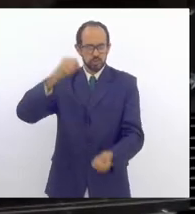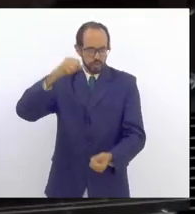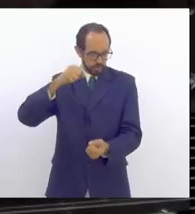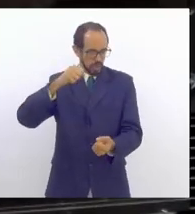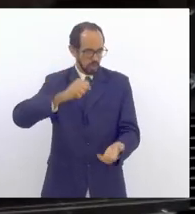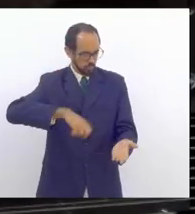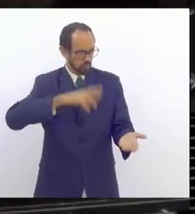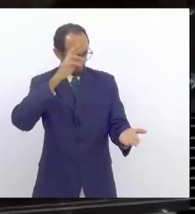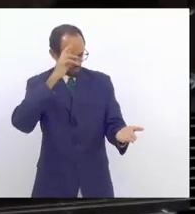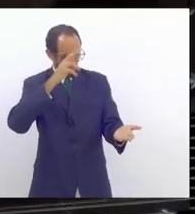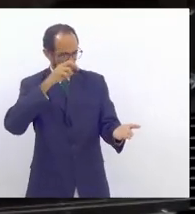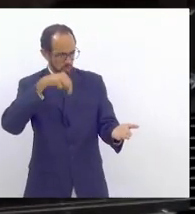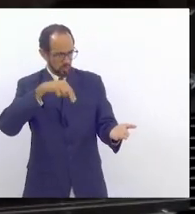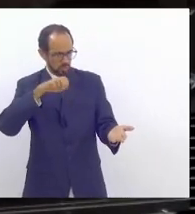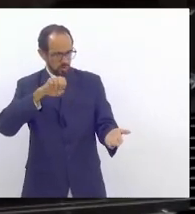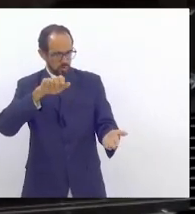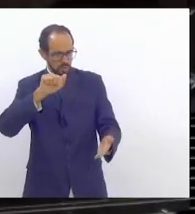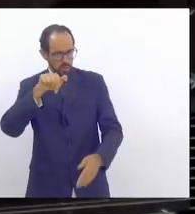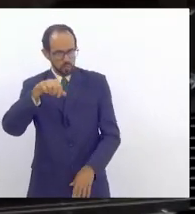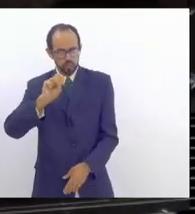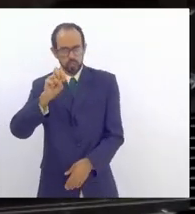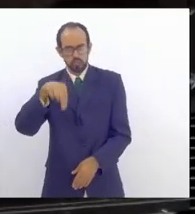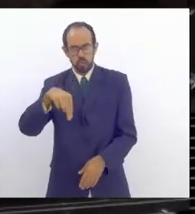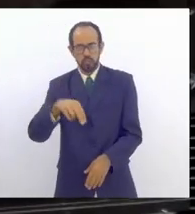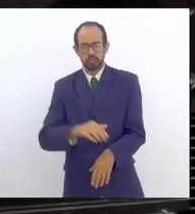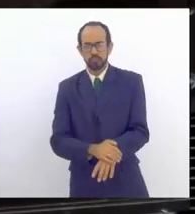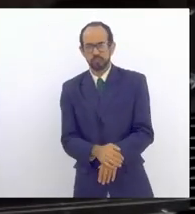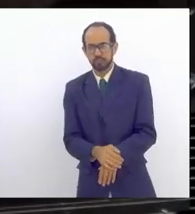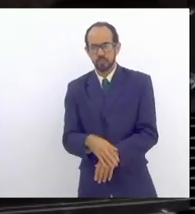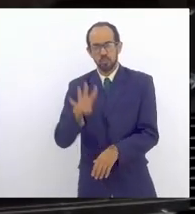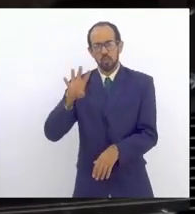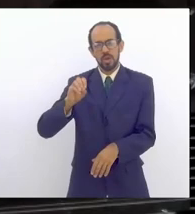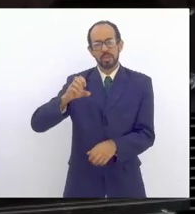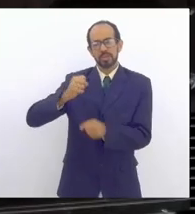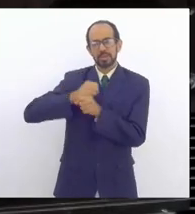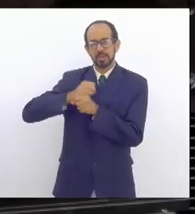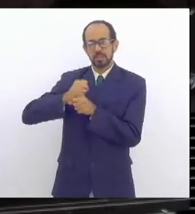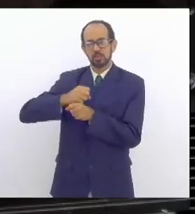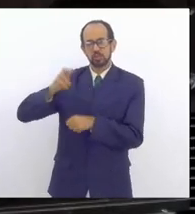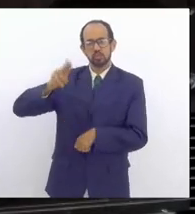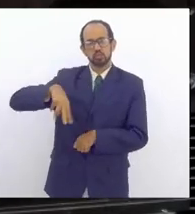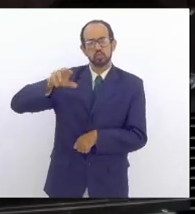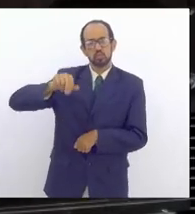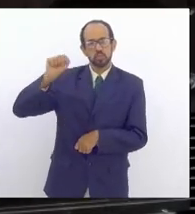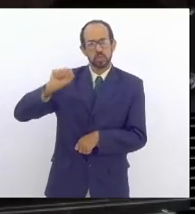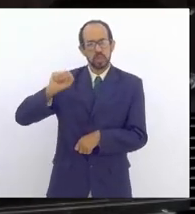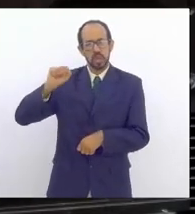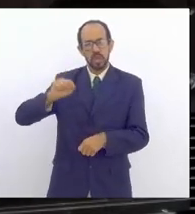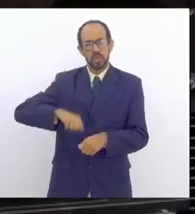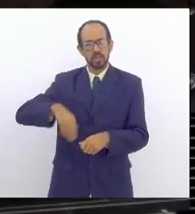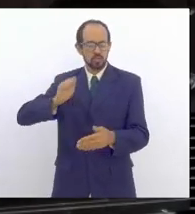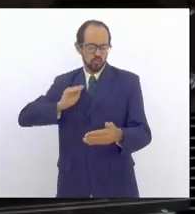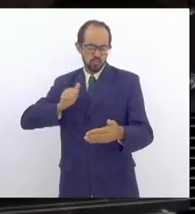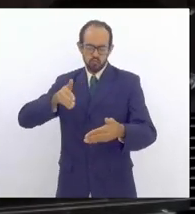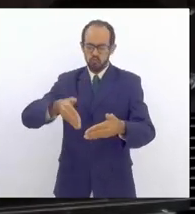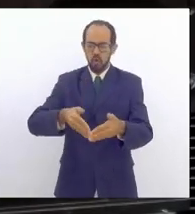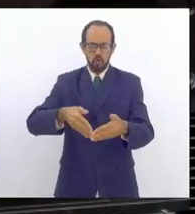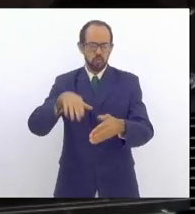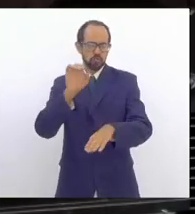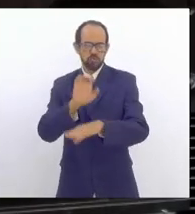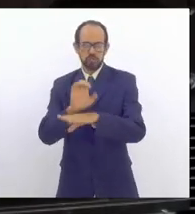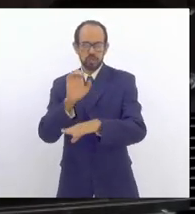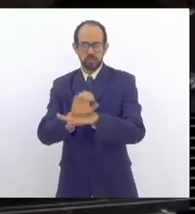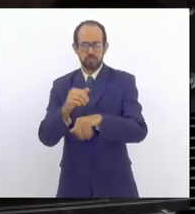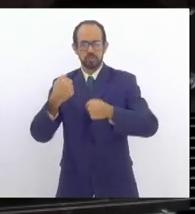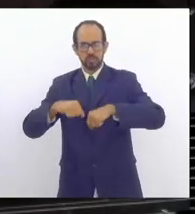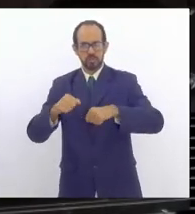Rocha. Nos últimos 40 anos, nunca houve um direcionamento focado para o Estado. Precisamos a